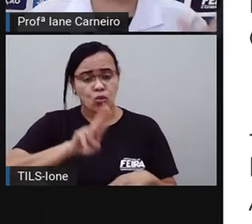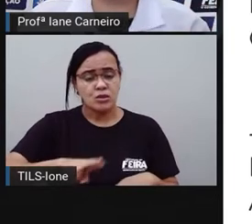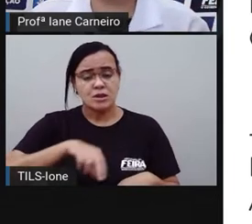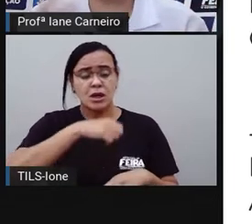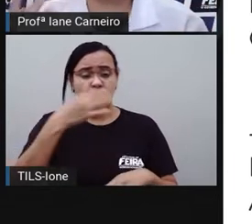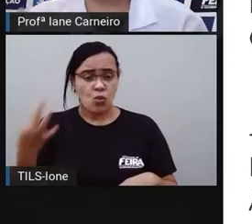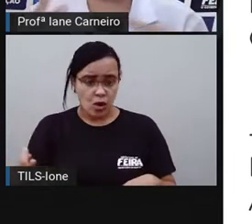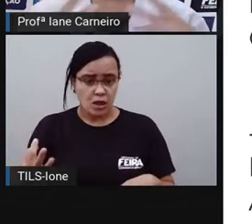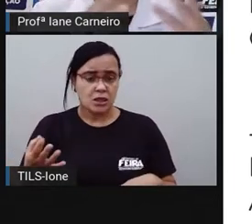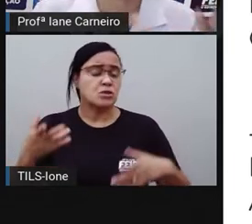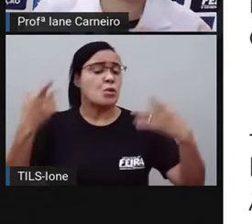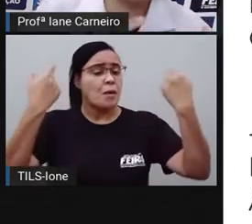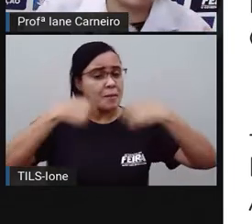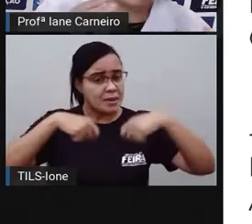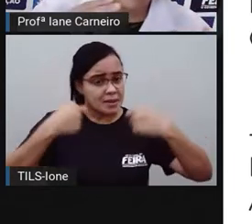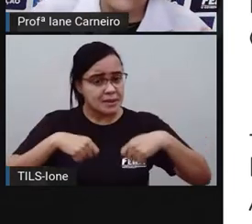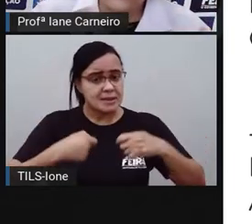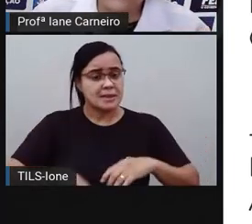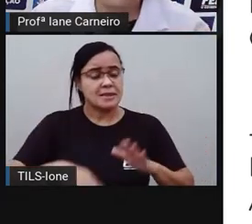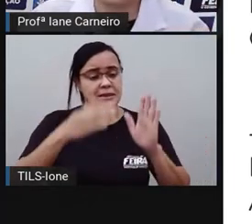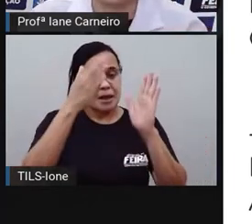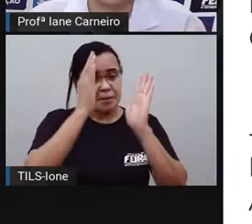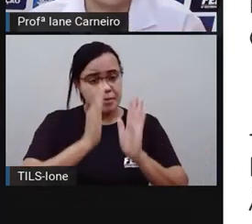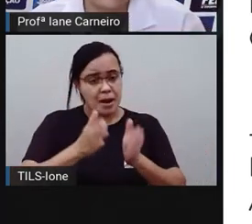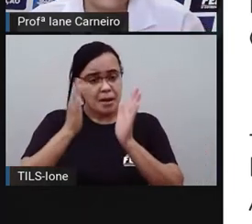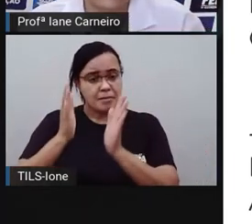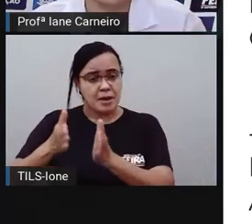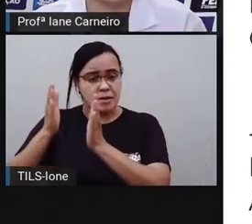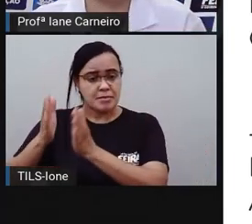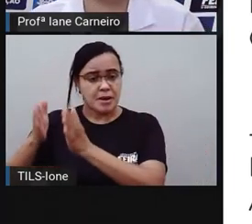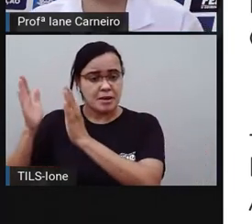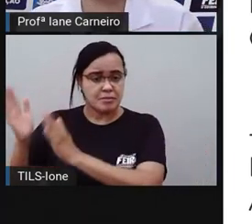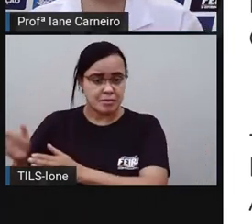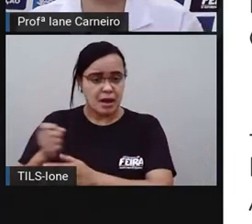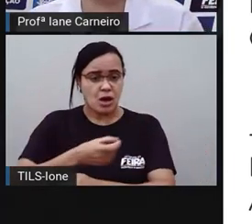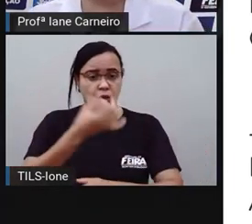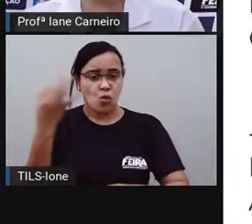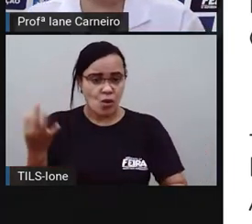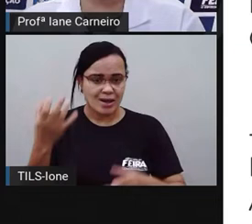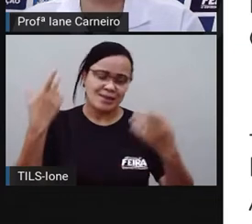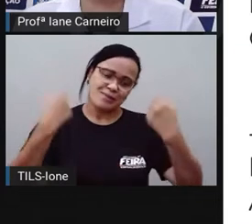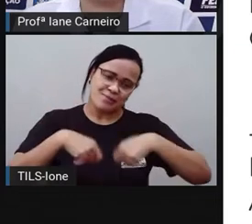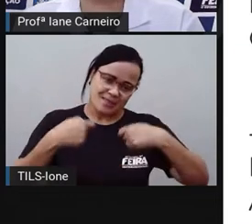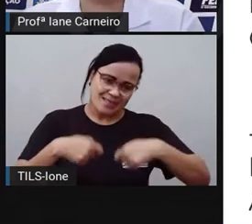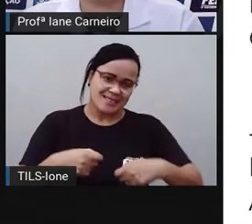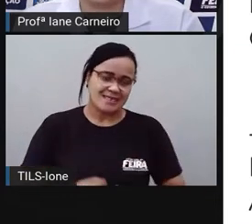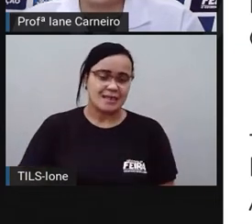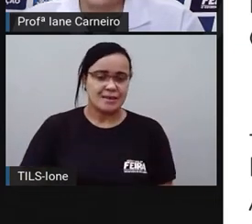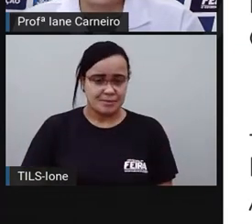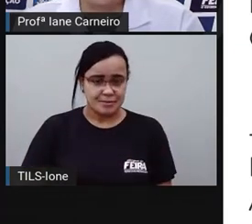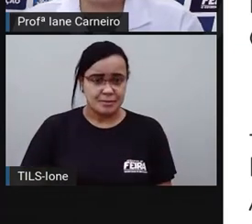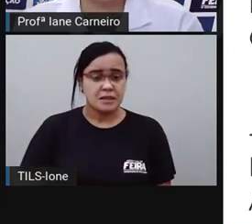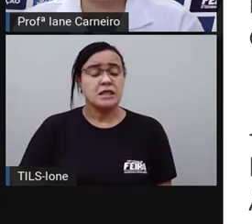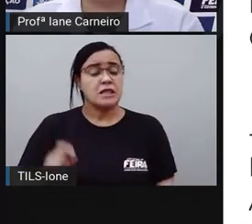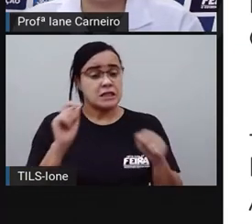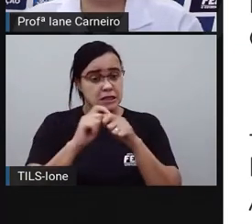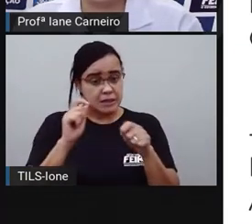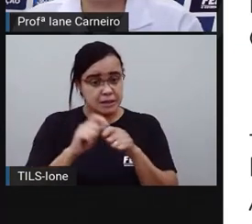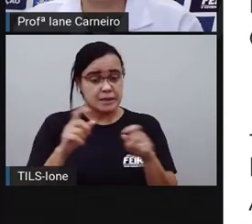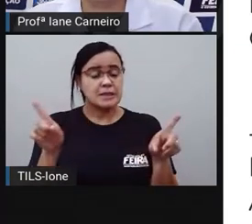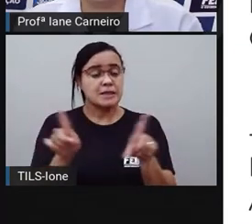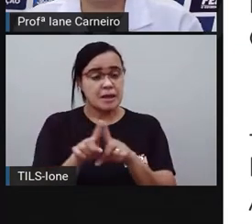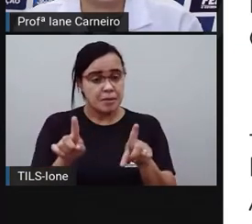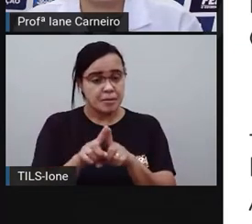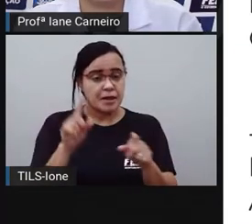Farinha, tem que dizer quanto de cada coisa vai ser utilizado. O modo de fazer, né? Precisa ser